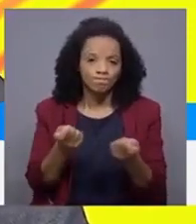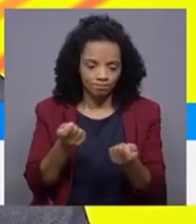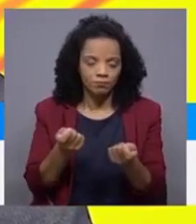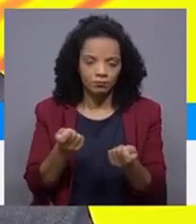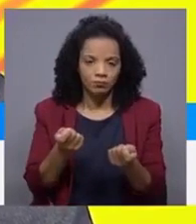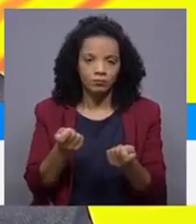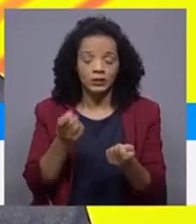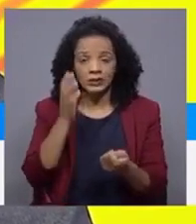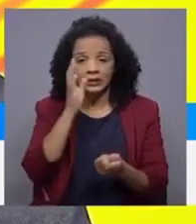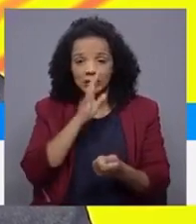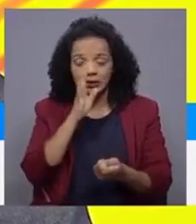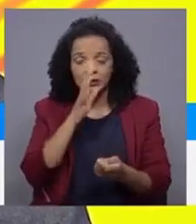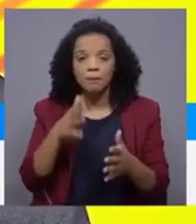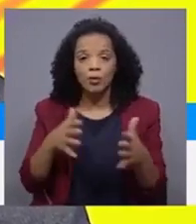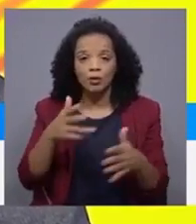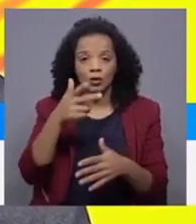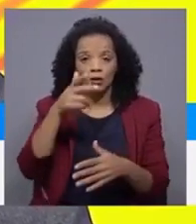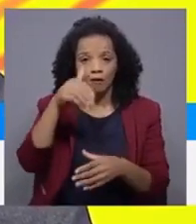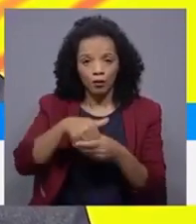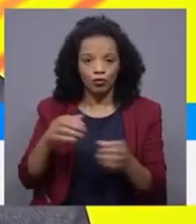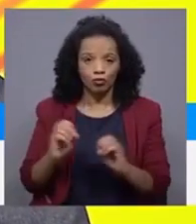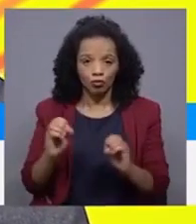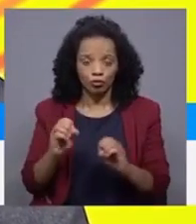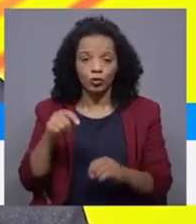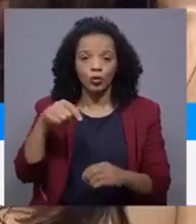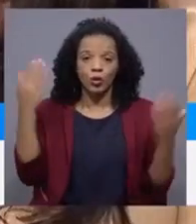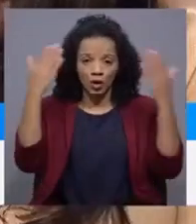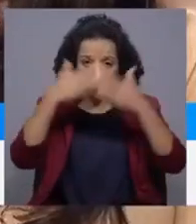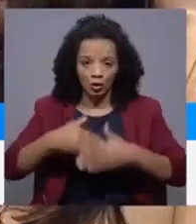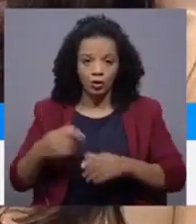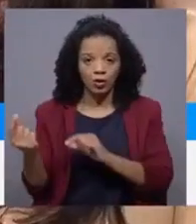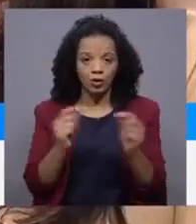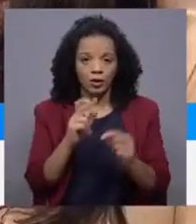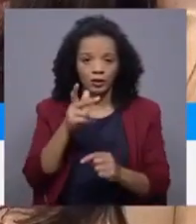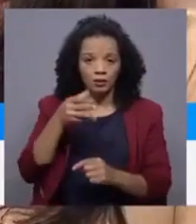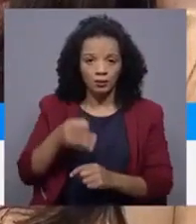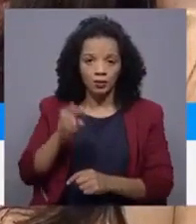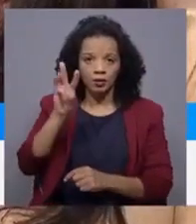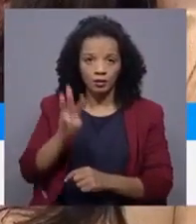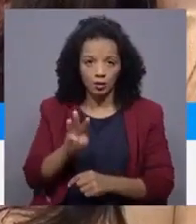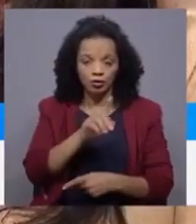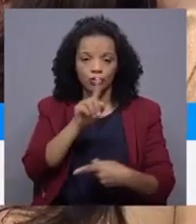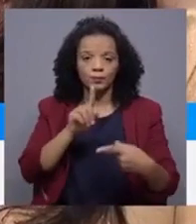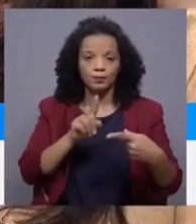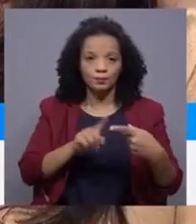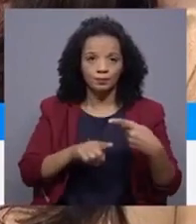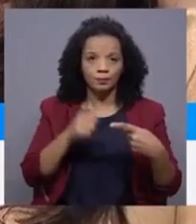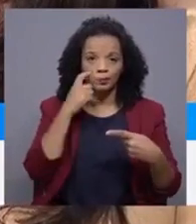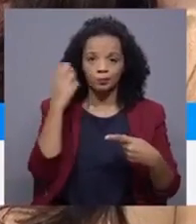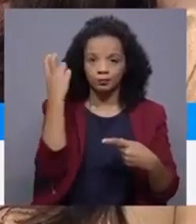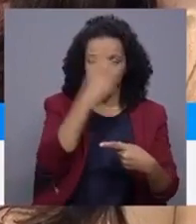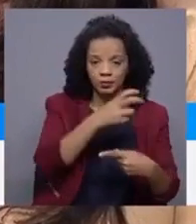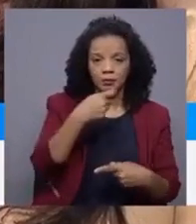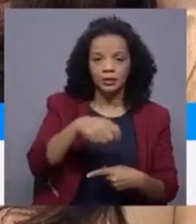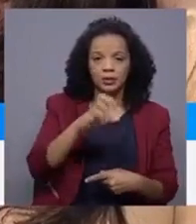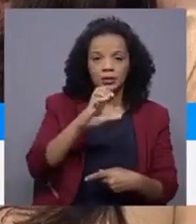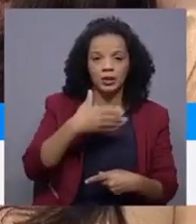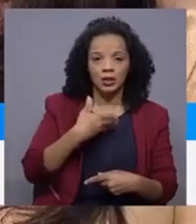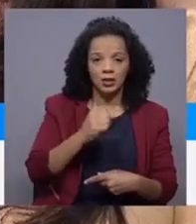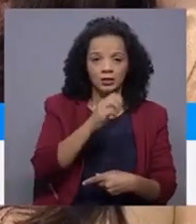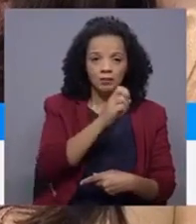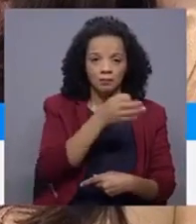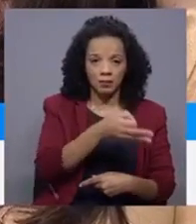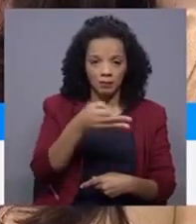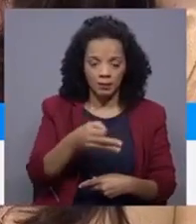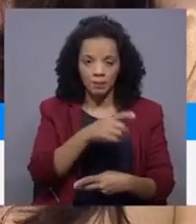em caso de ausência de maiorias. Frente a frente, esta noite, aqui na RTP3, Francisco Rodrigues dos Santos, presidente do CDS-PP,